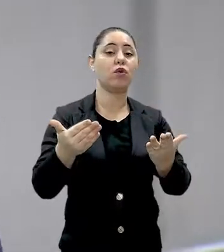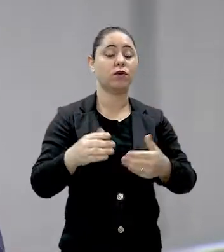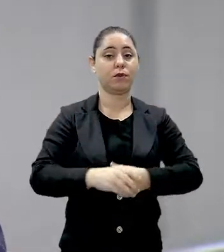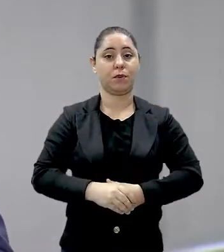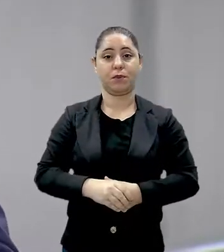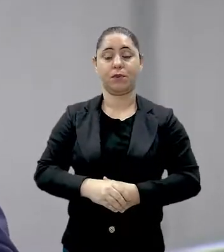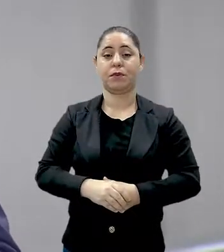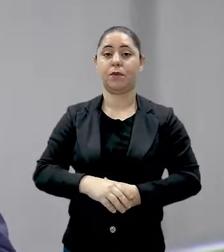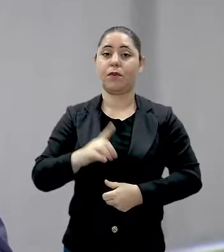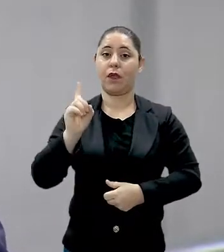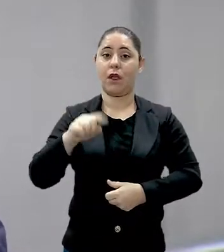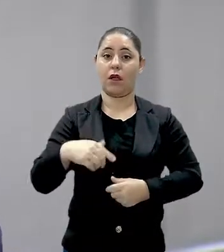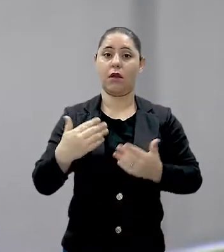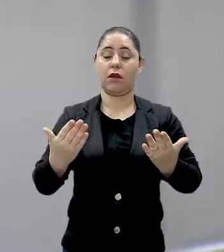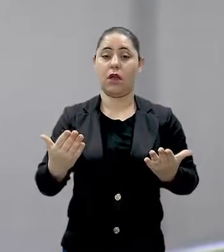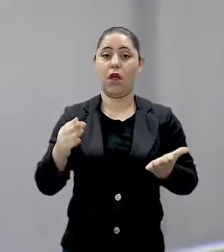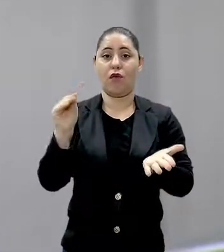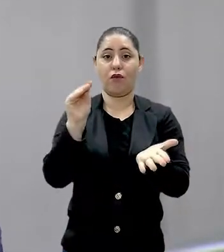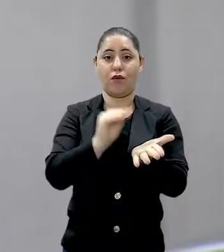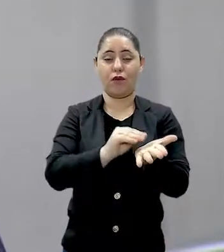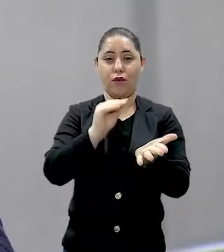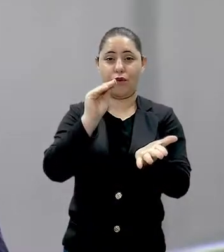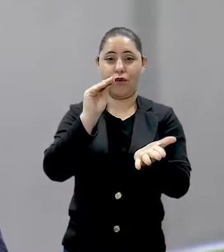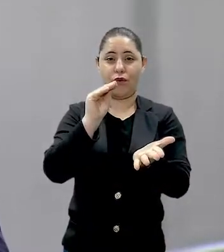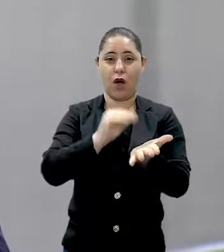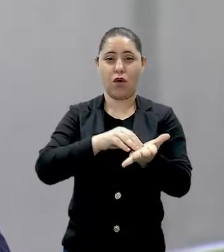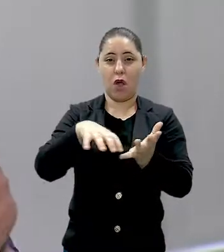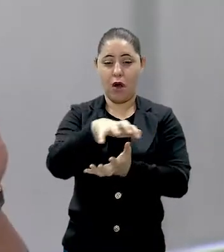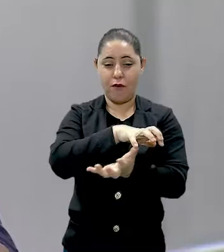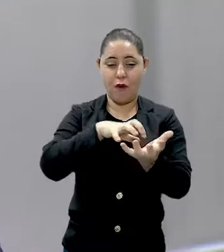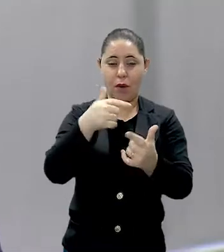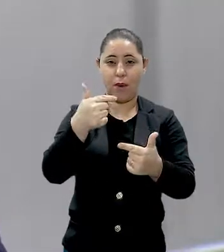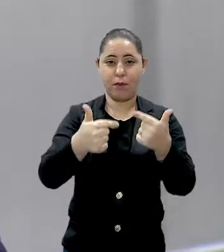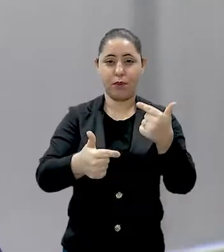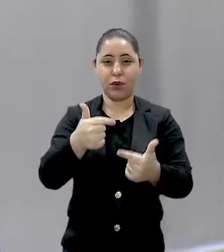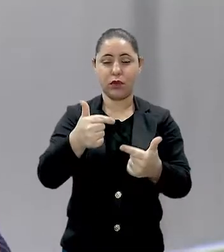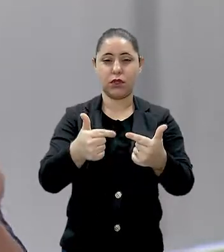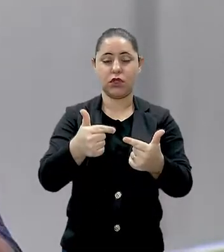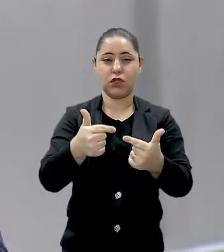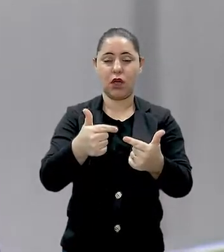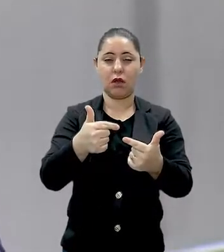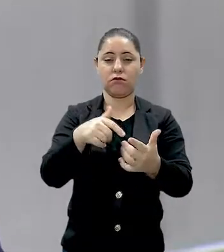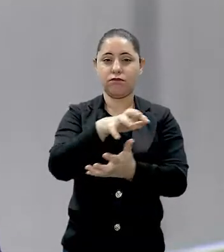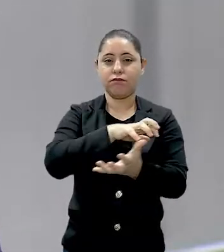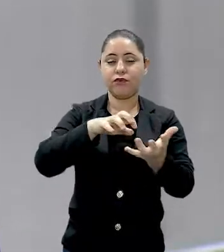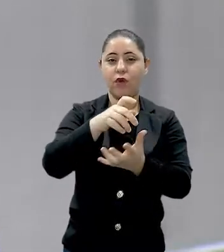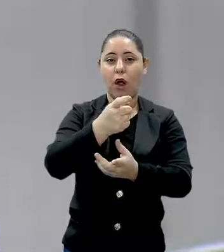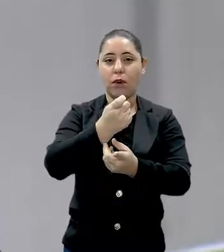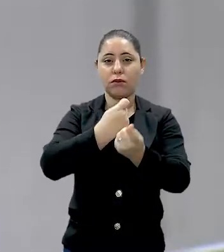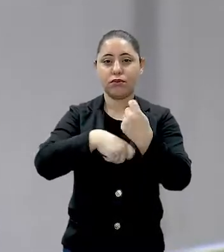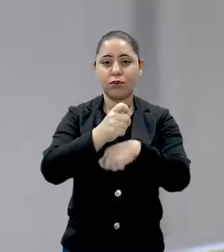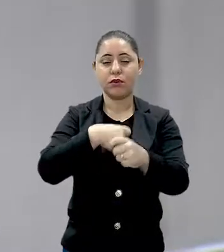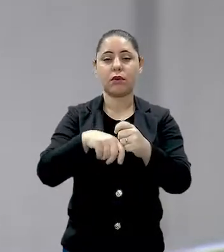estamos correndo hoje. A falta da reforma política, da reforma